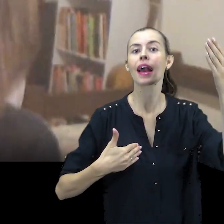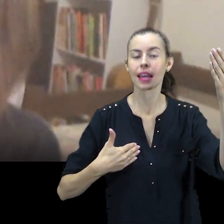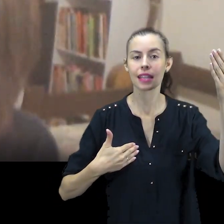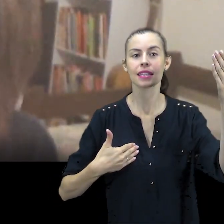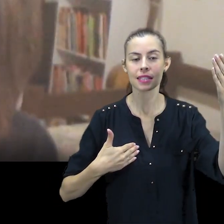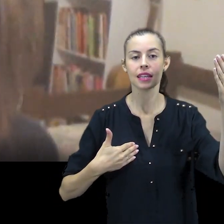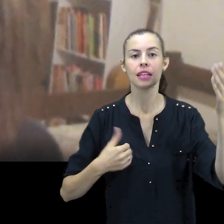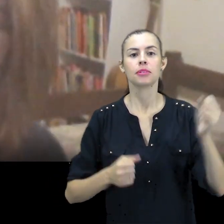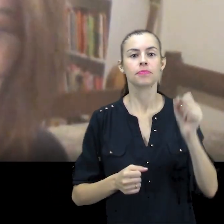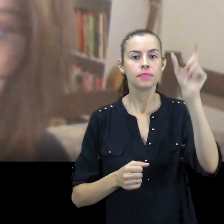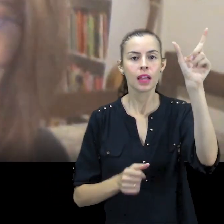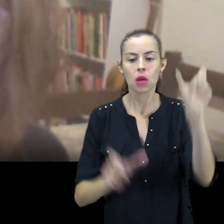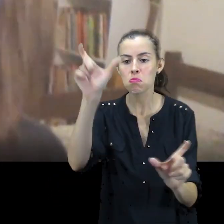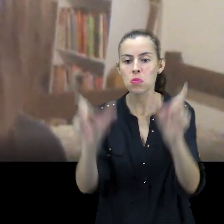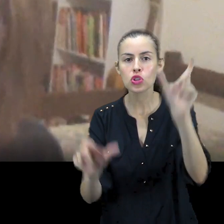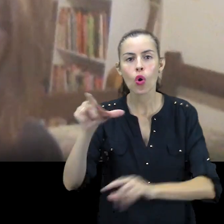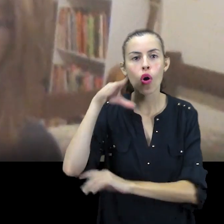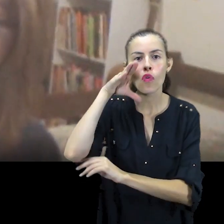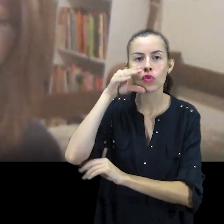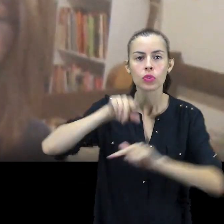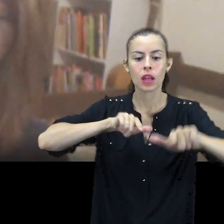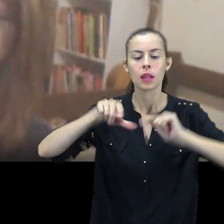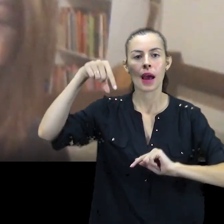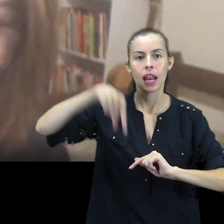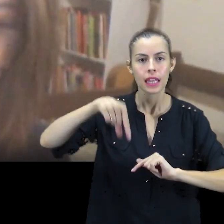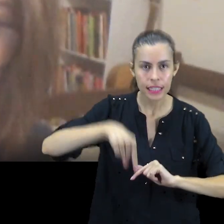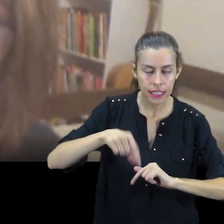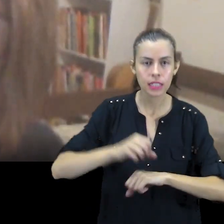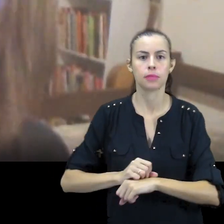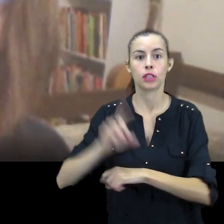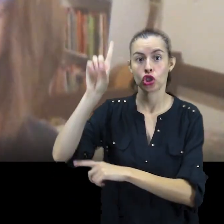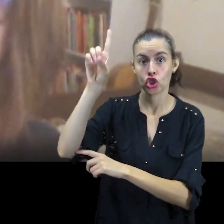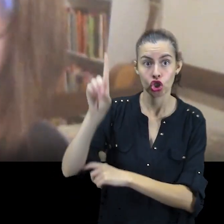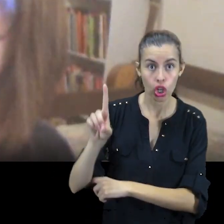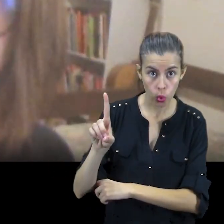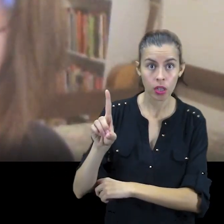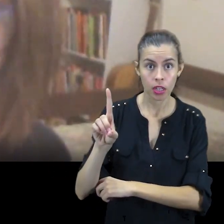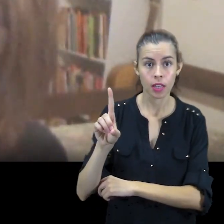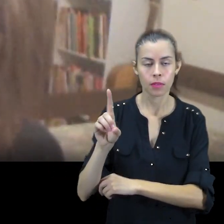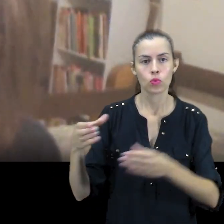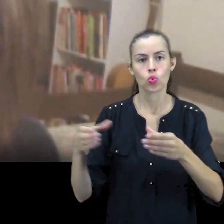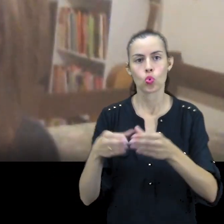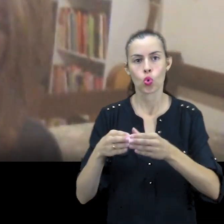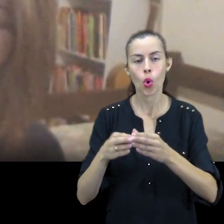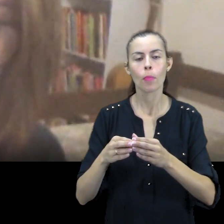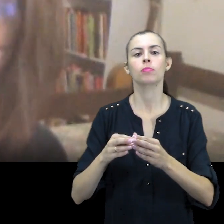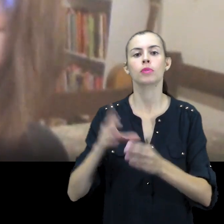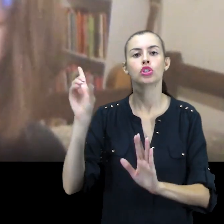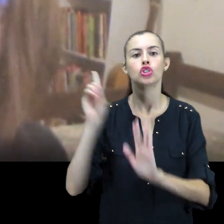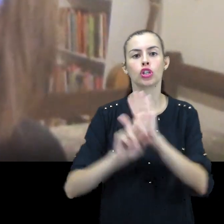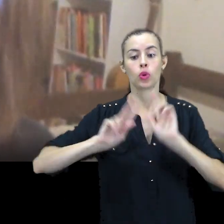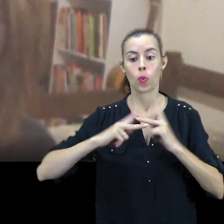também, além de você, Carolina, pelo seu aceite, agradecer aos funcionários da Diretoria Executiva de